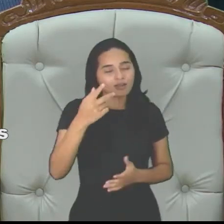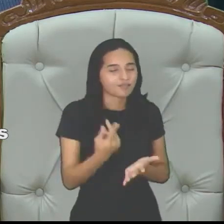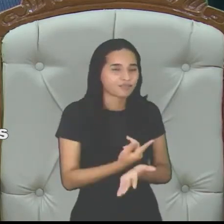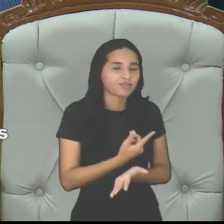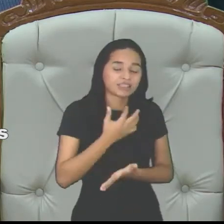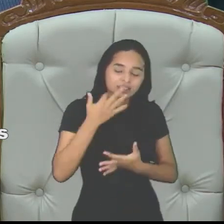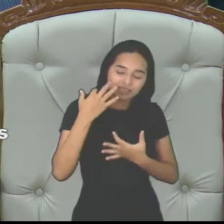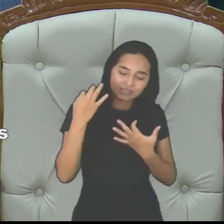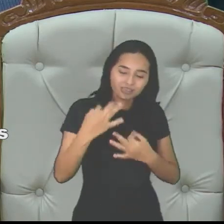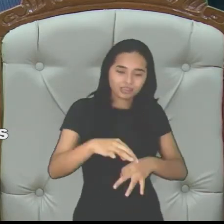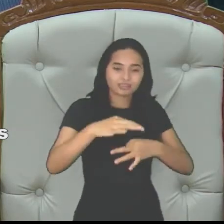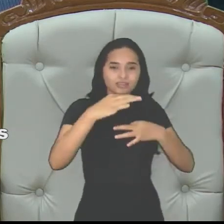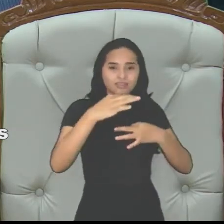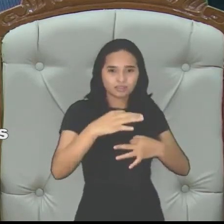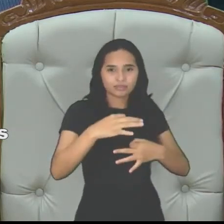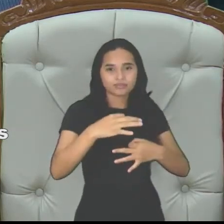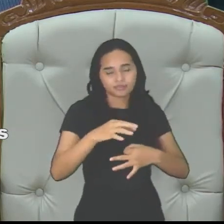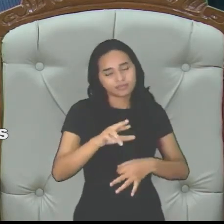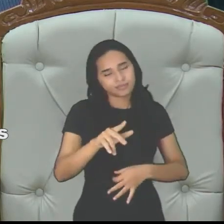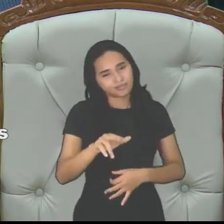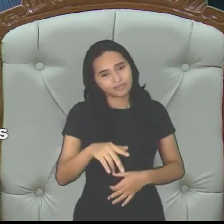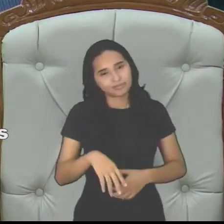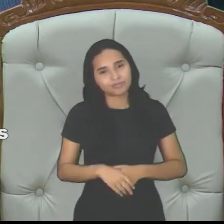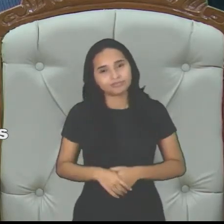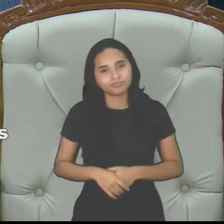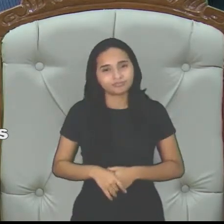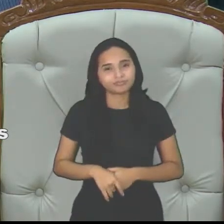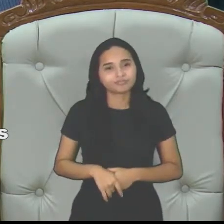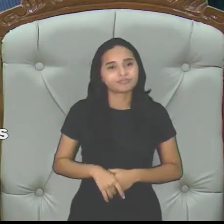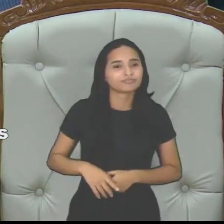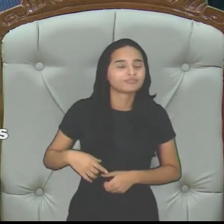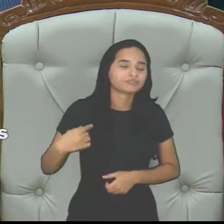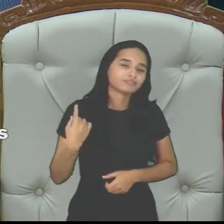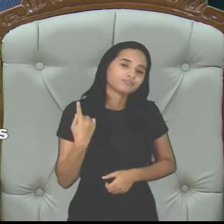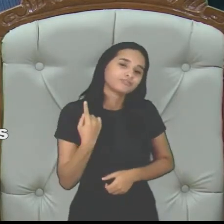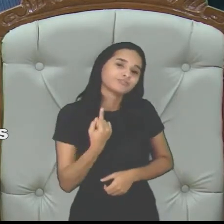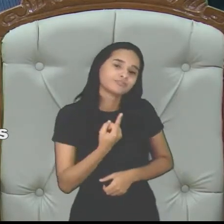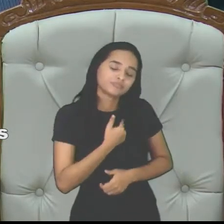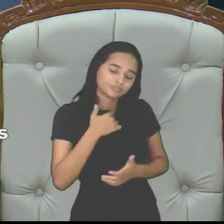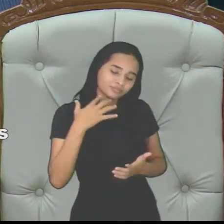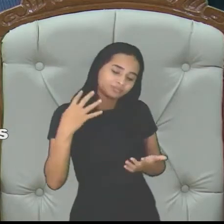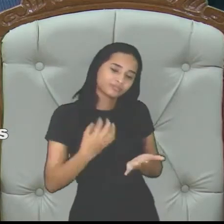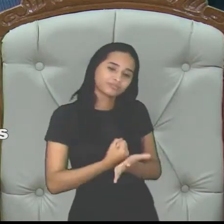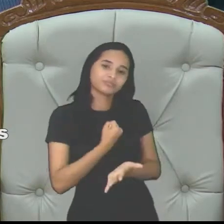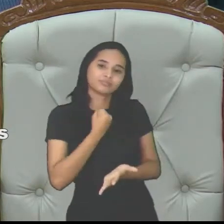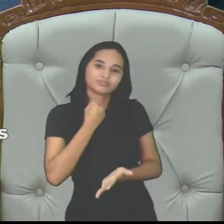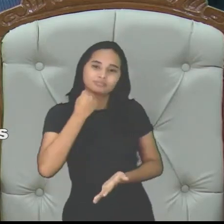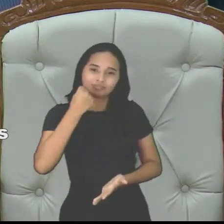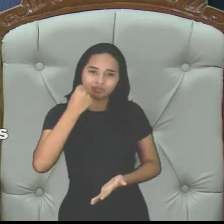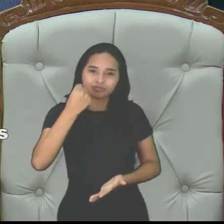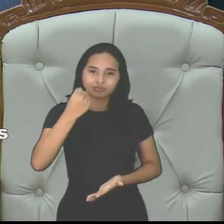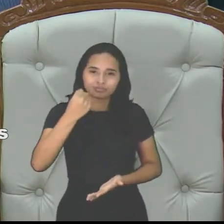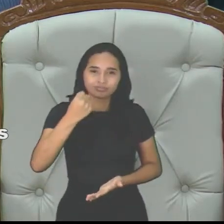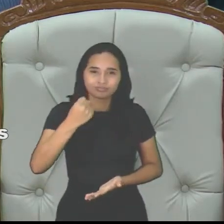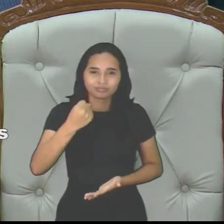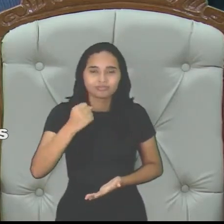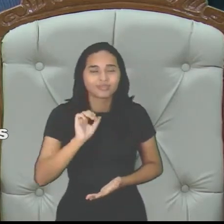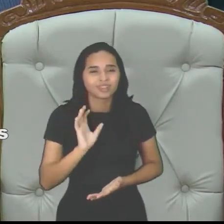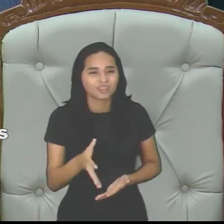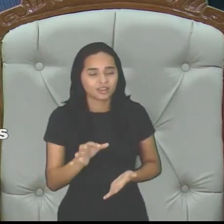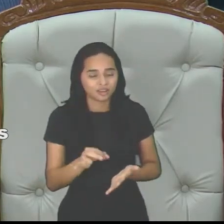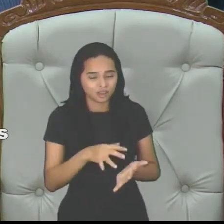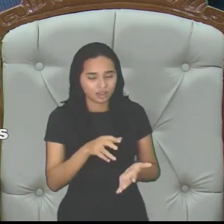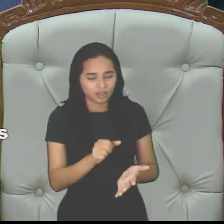infalivelmente, irmãos. O nosso arrebatamento já está registrado